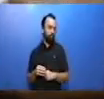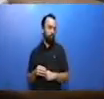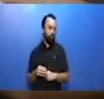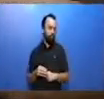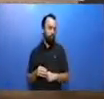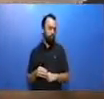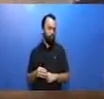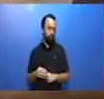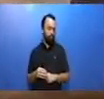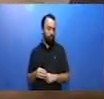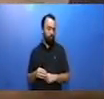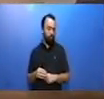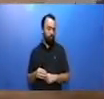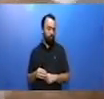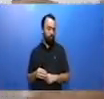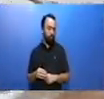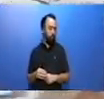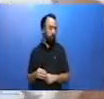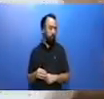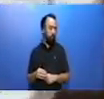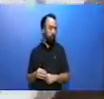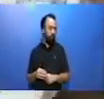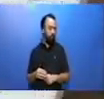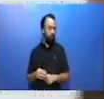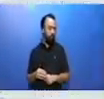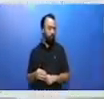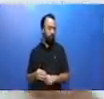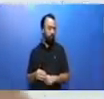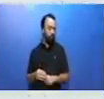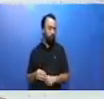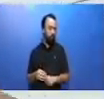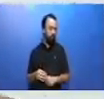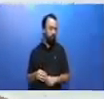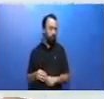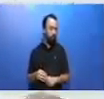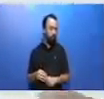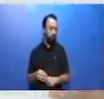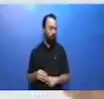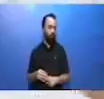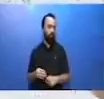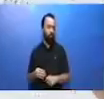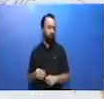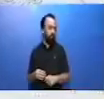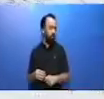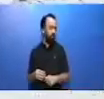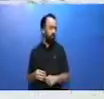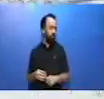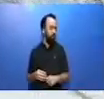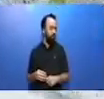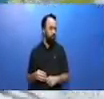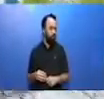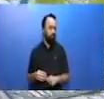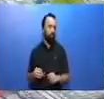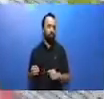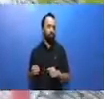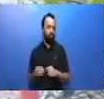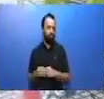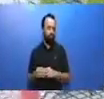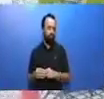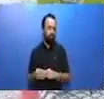é o Vida Nova, aqui é o Nobreville, vamos achar o Mais Parque, tá aqui, ó,